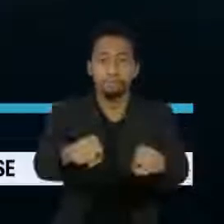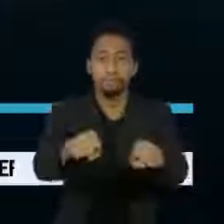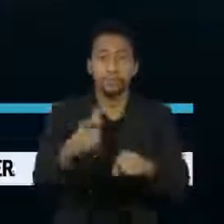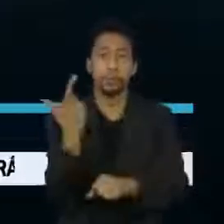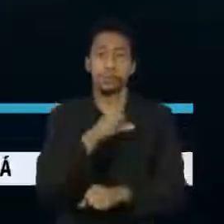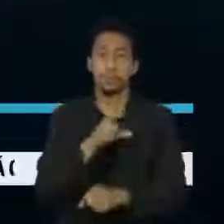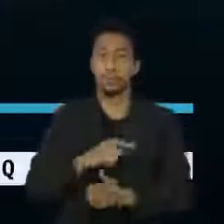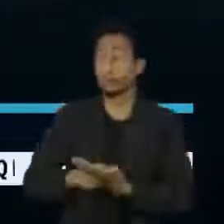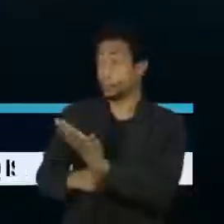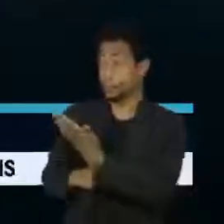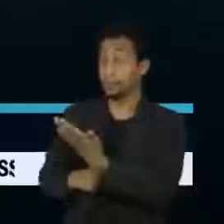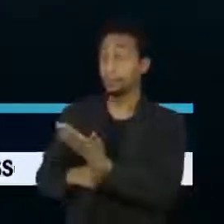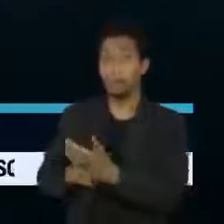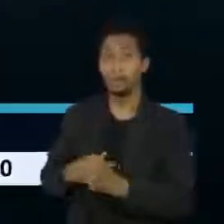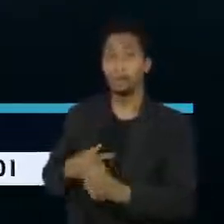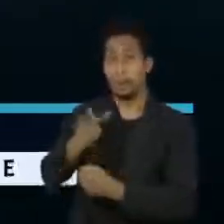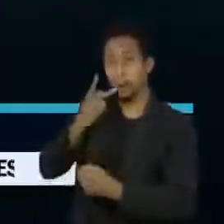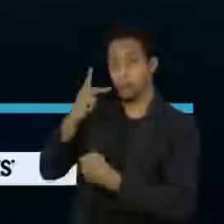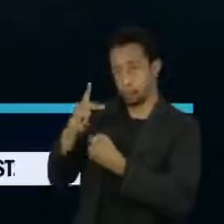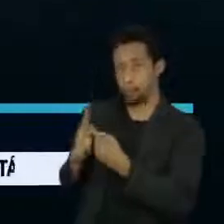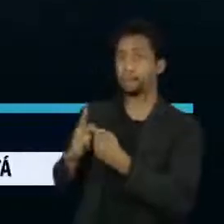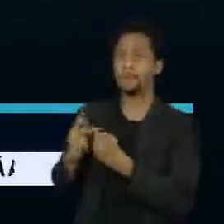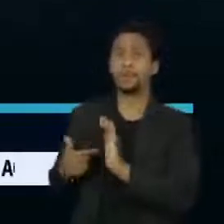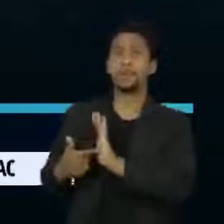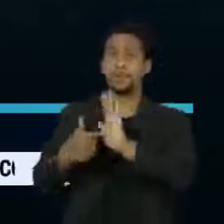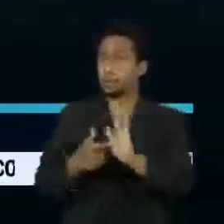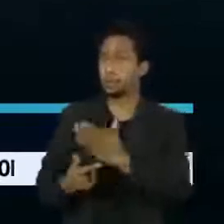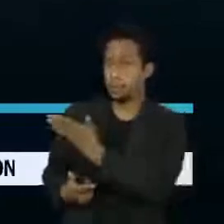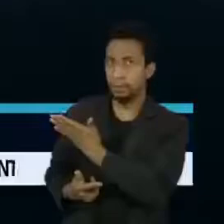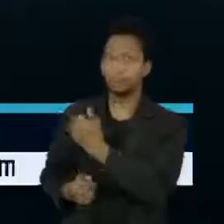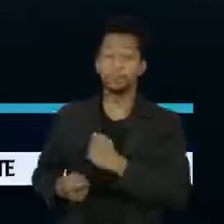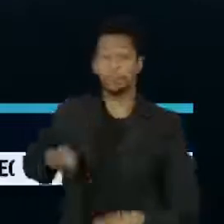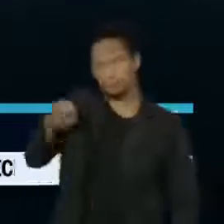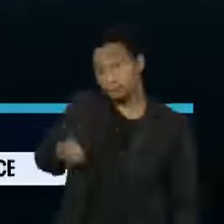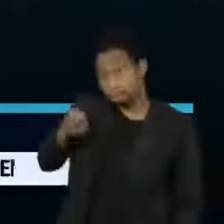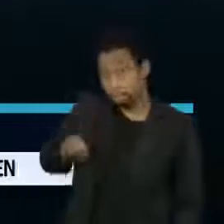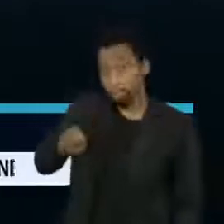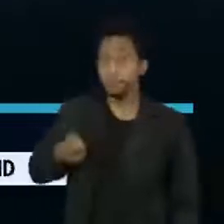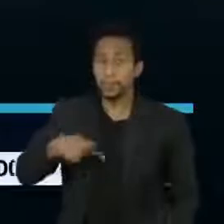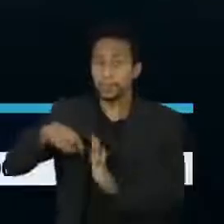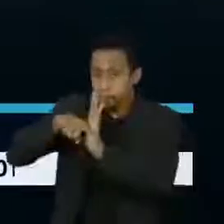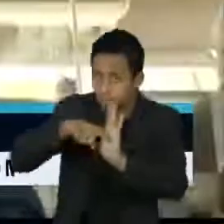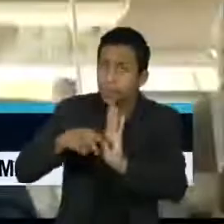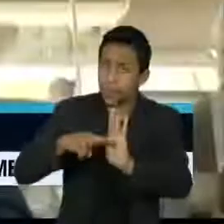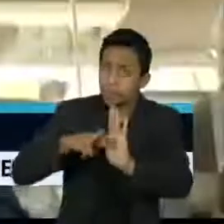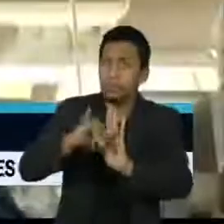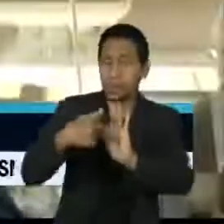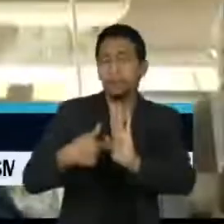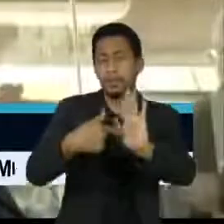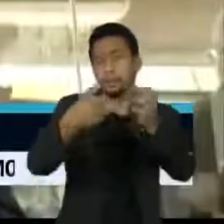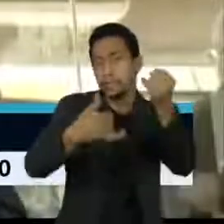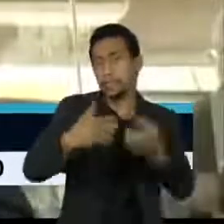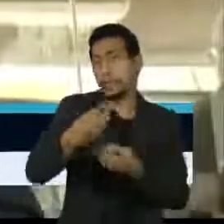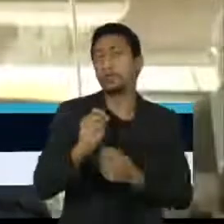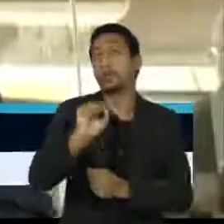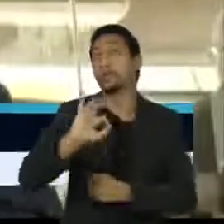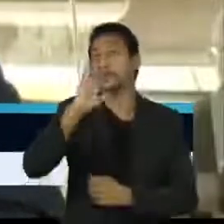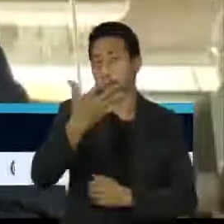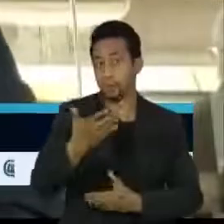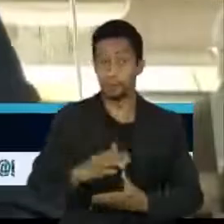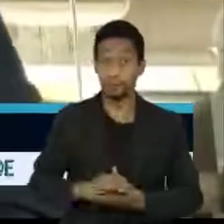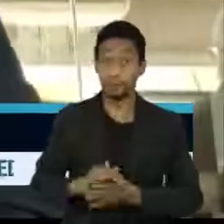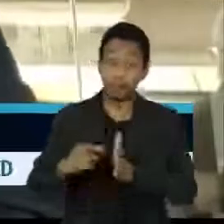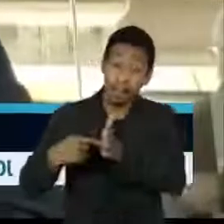a promotora declarou que na fase processual, os fatos apurados pela investigação serão esclarecidos. A denúncia, assim,